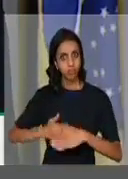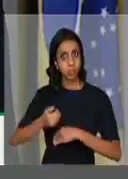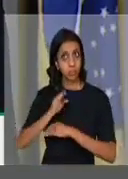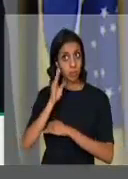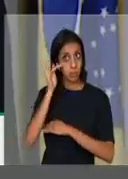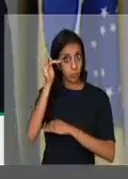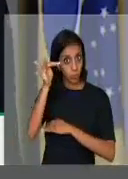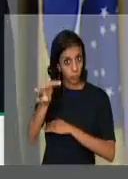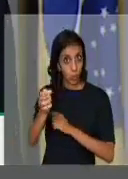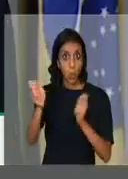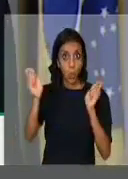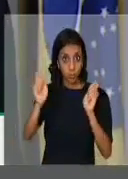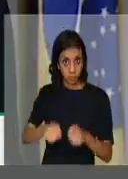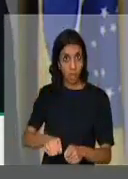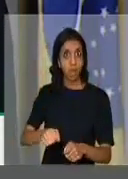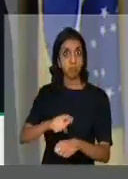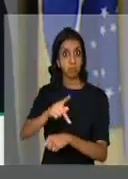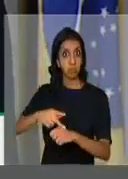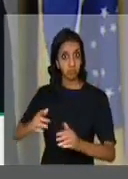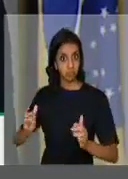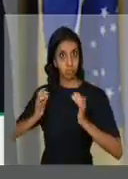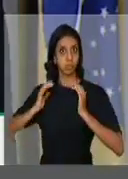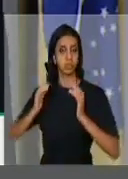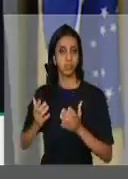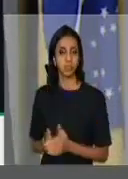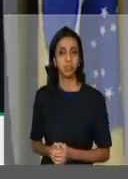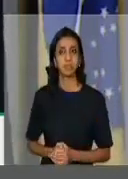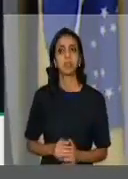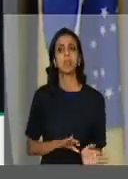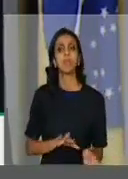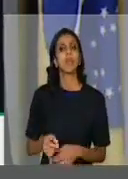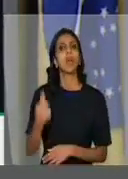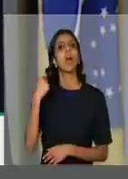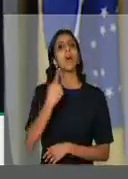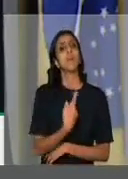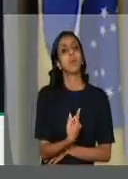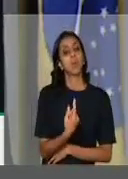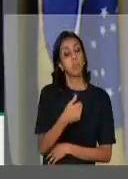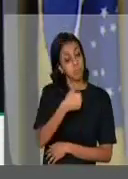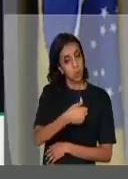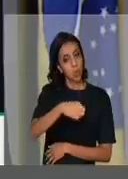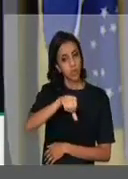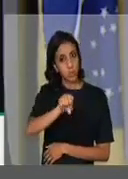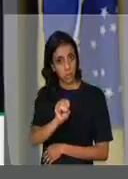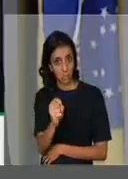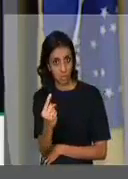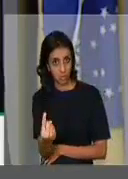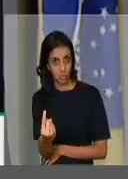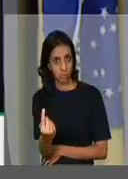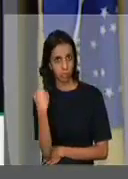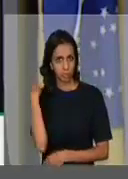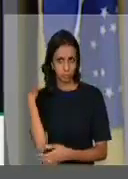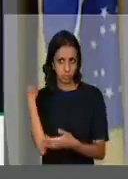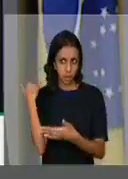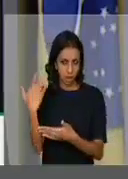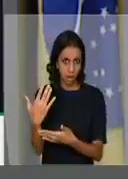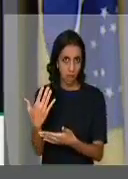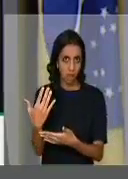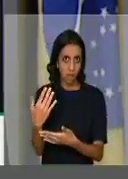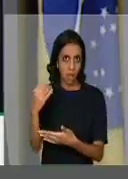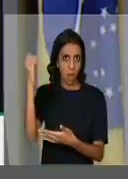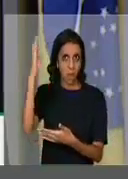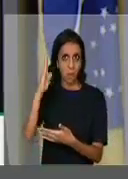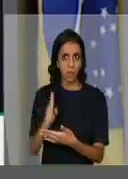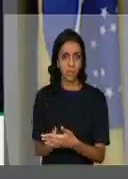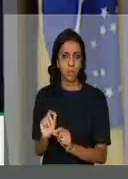E, inesperadamente, a partir de 1981, o Brasil deixou